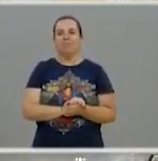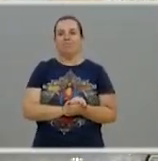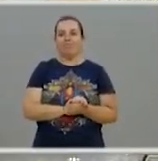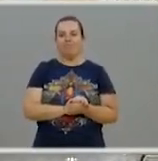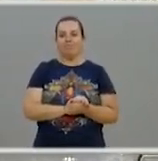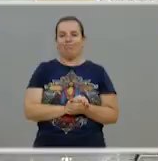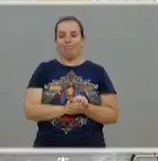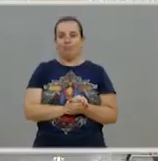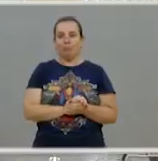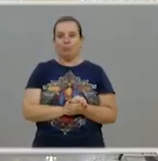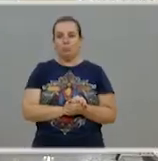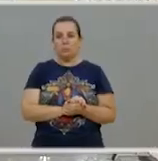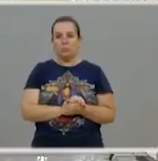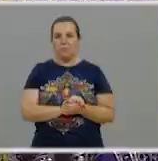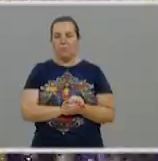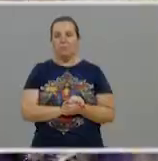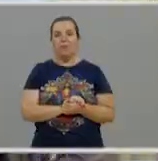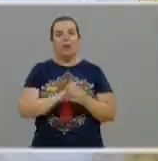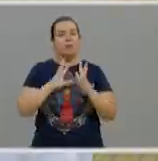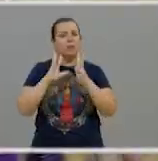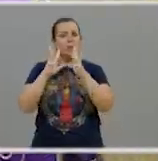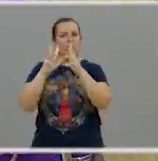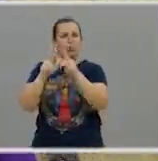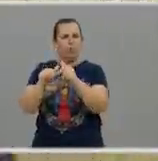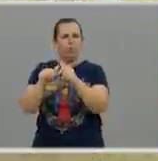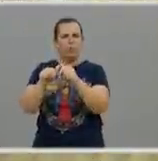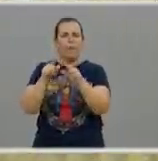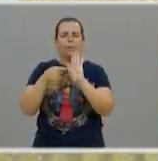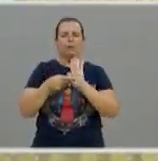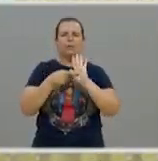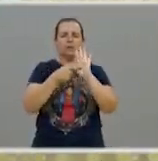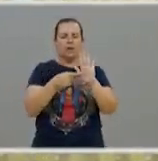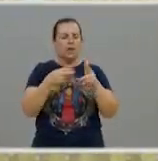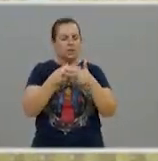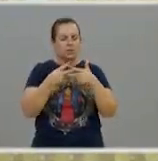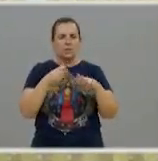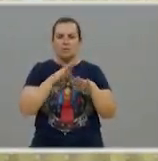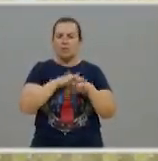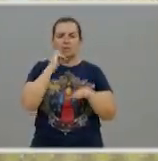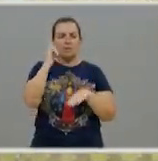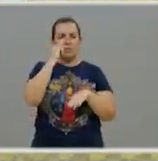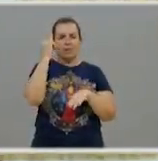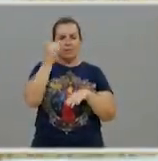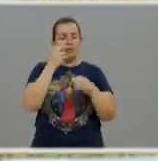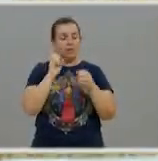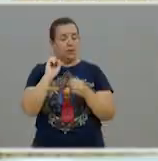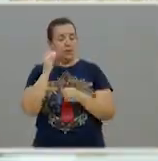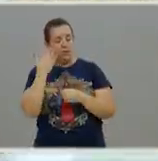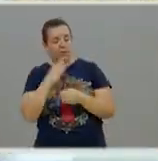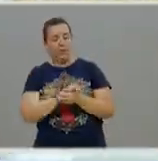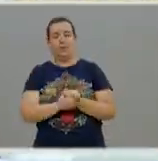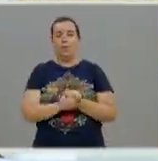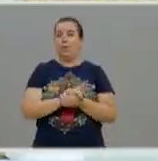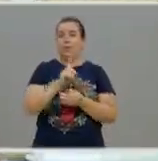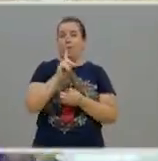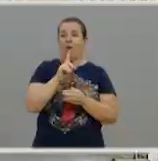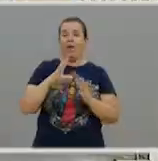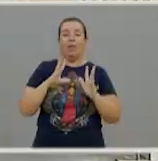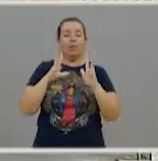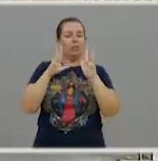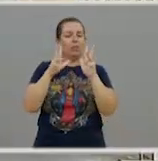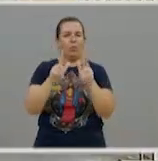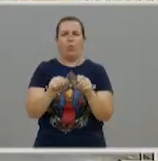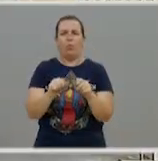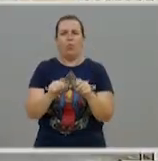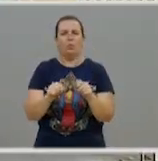a teofania é para mostrar o essencial, e não é a teofania o essencial, não são os raios,